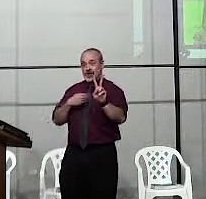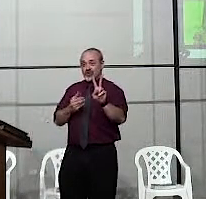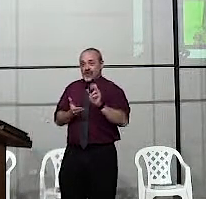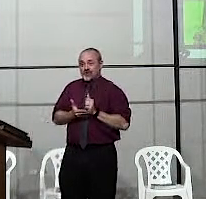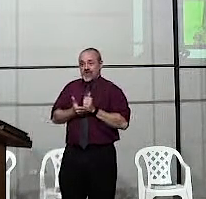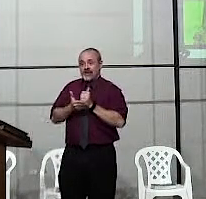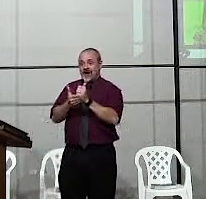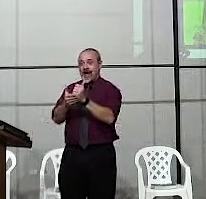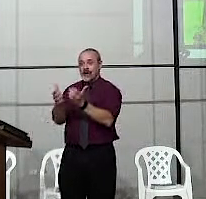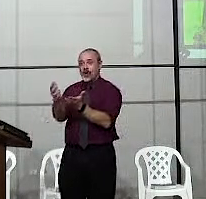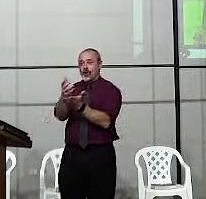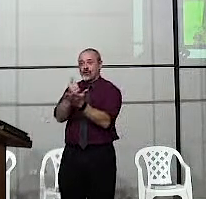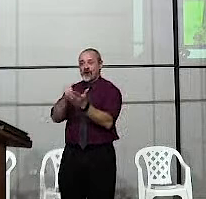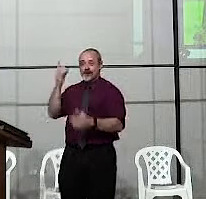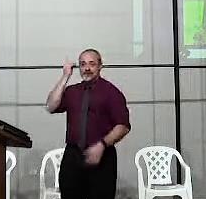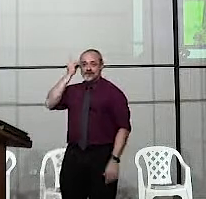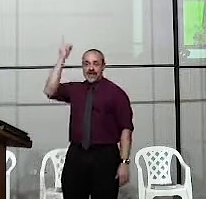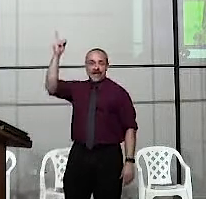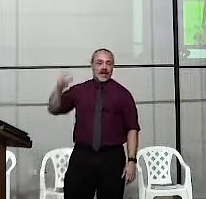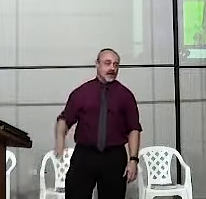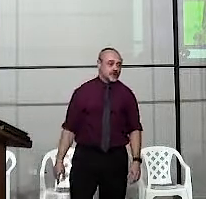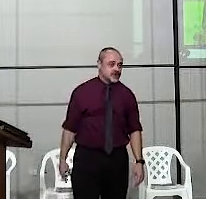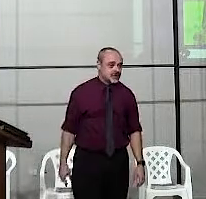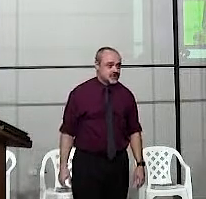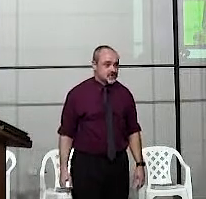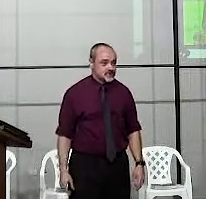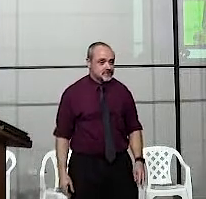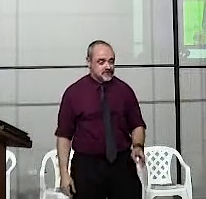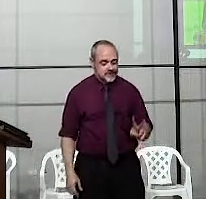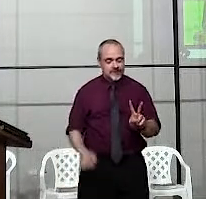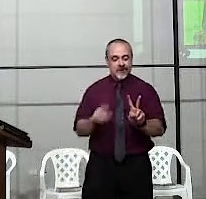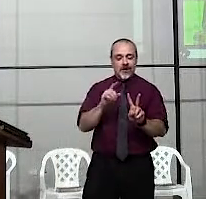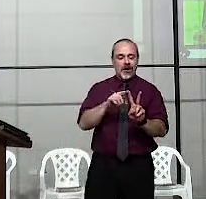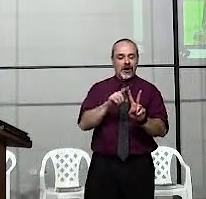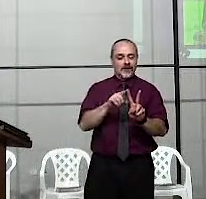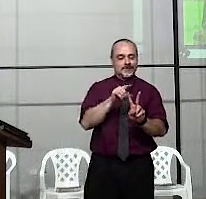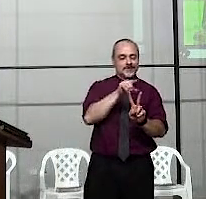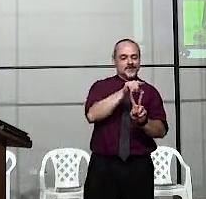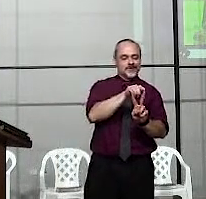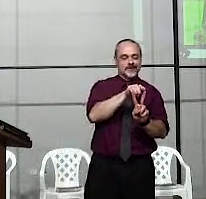os 2 filhos levaram ofertas a Deus.